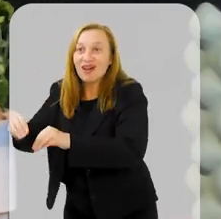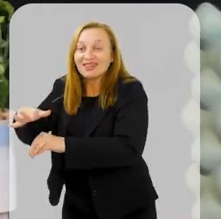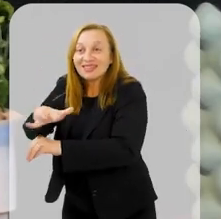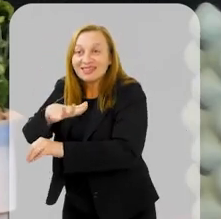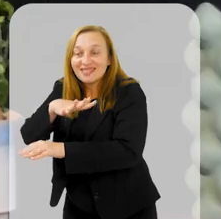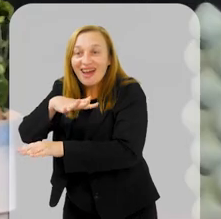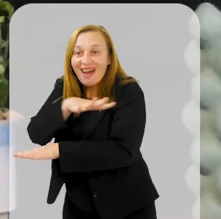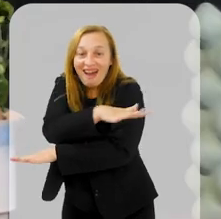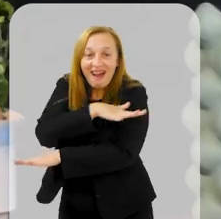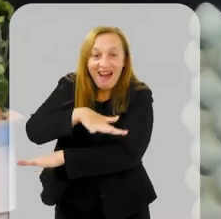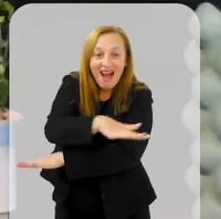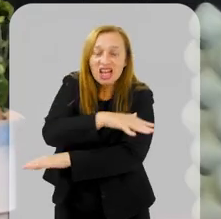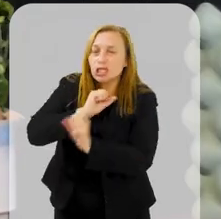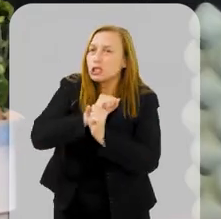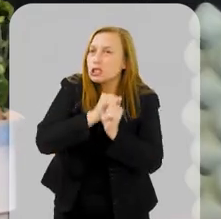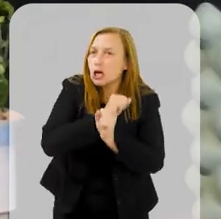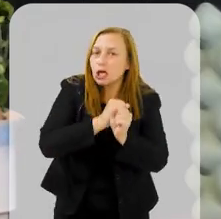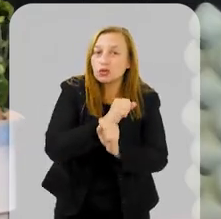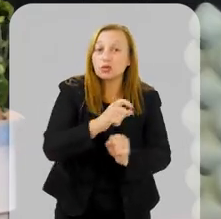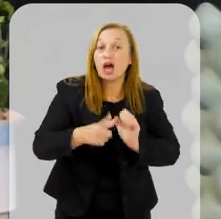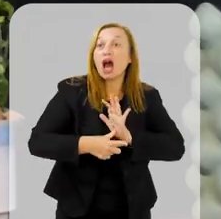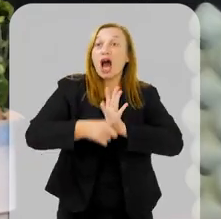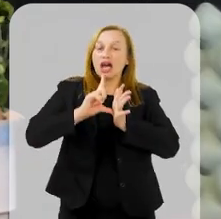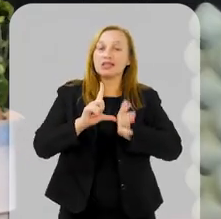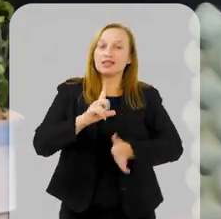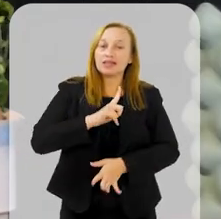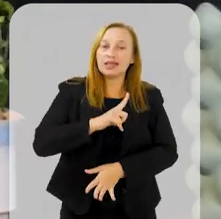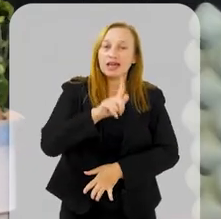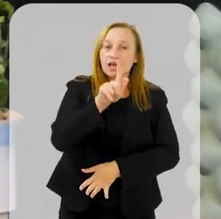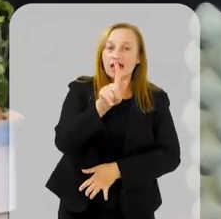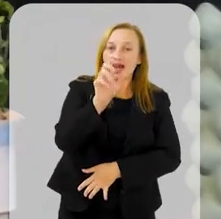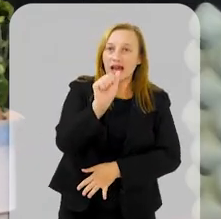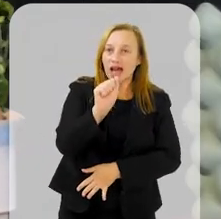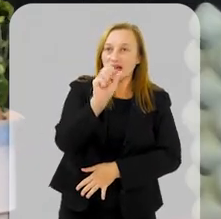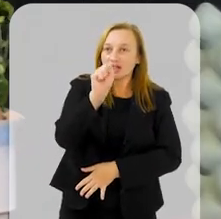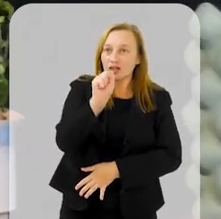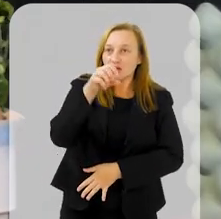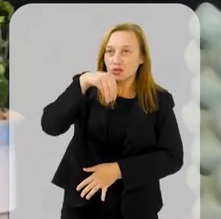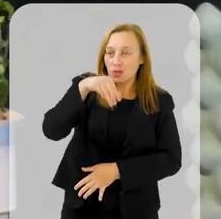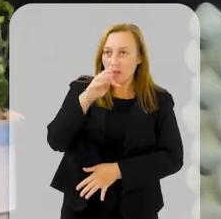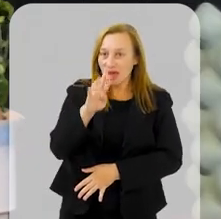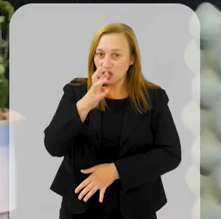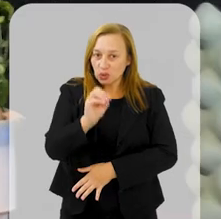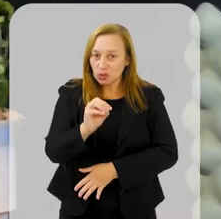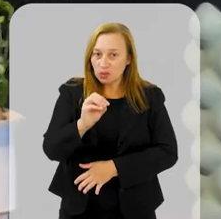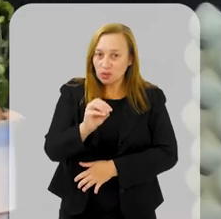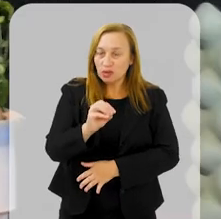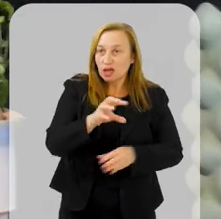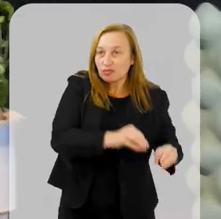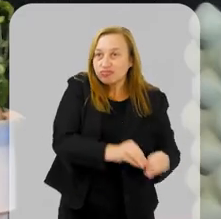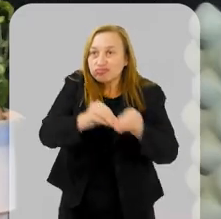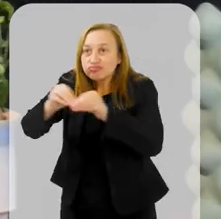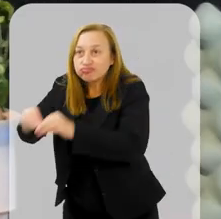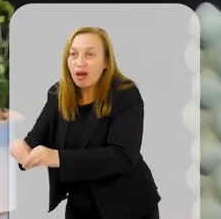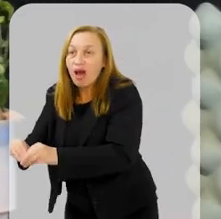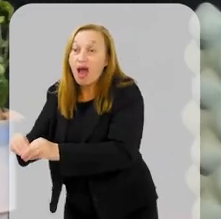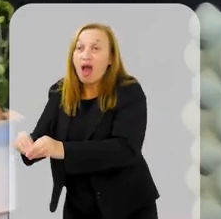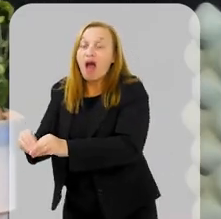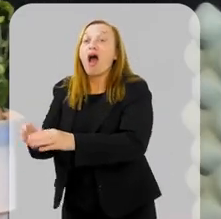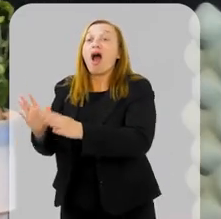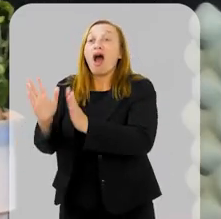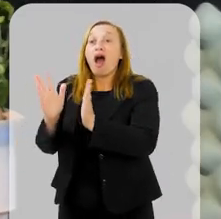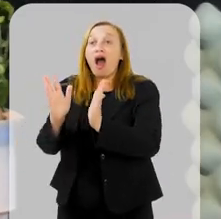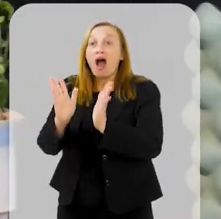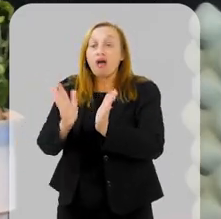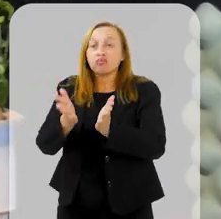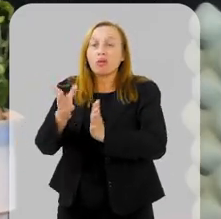desapropriação da área onde por décadas funcionou o gasômetro. Wagner, o deputado